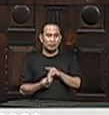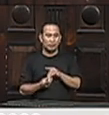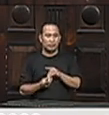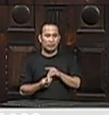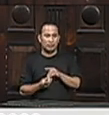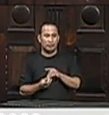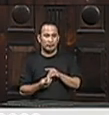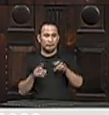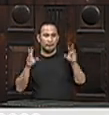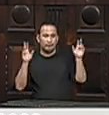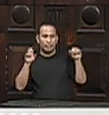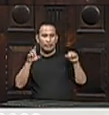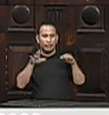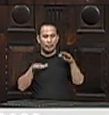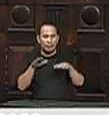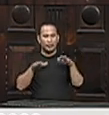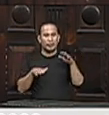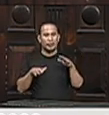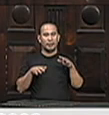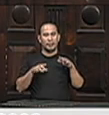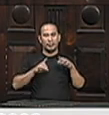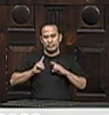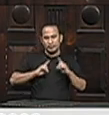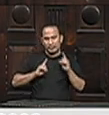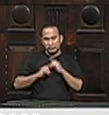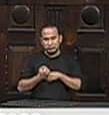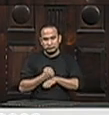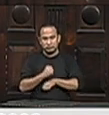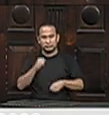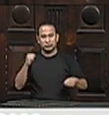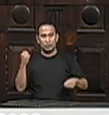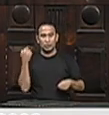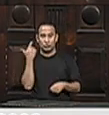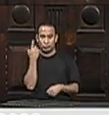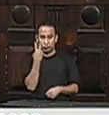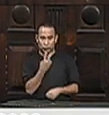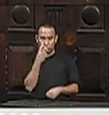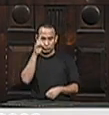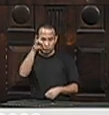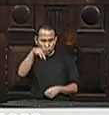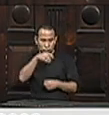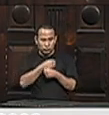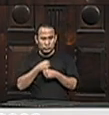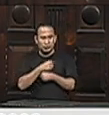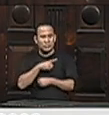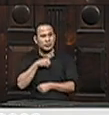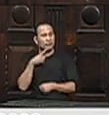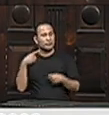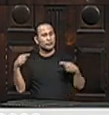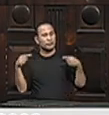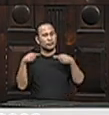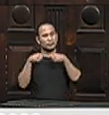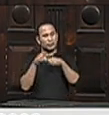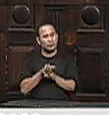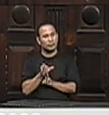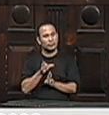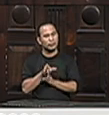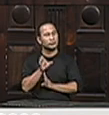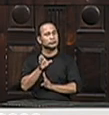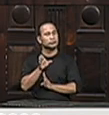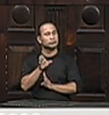faz o presidente Michel Temer, que fez a reforma trabalhista. Eu falo assim, qualquer dia vai